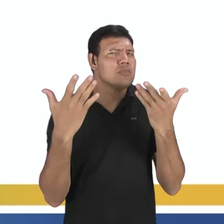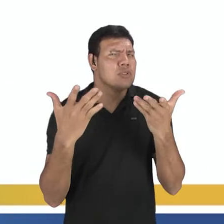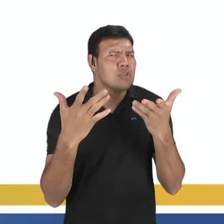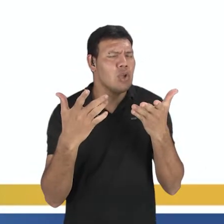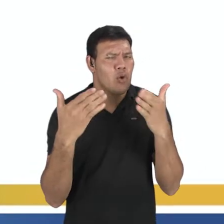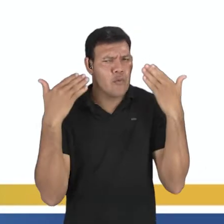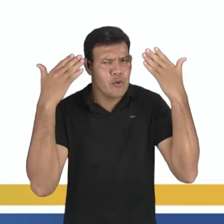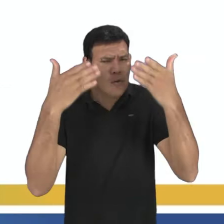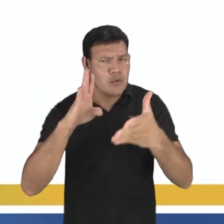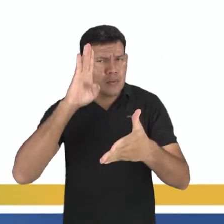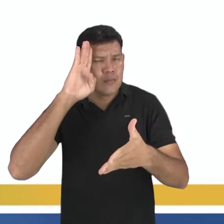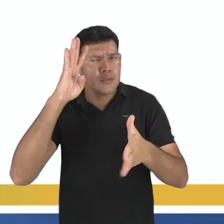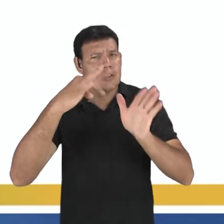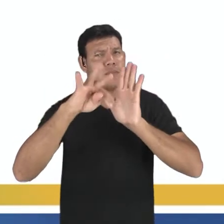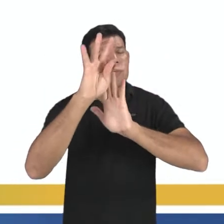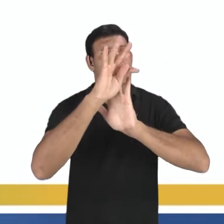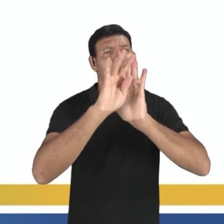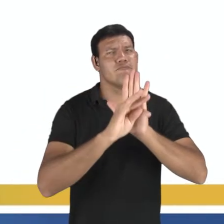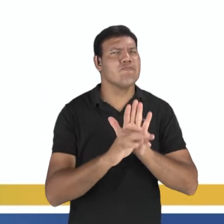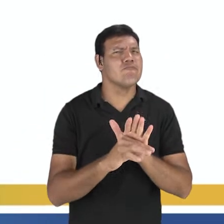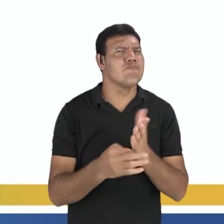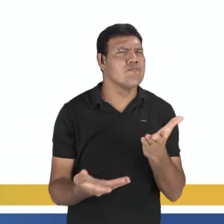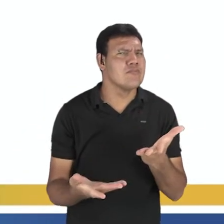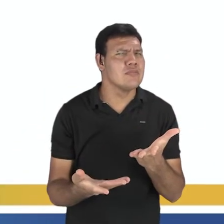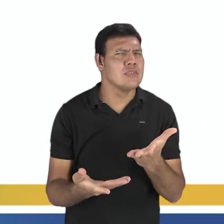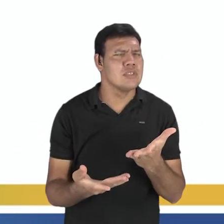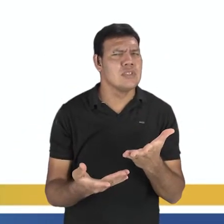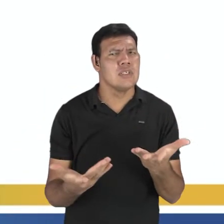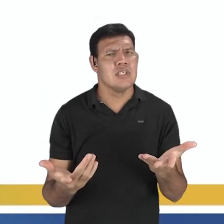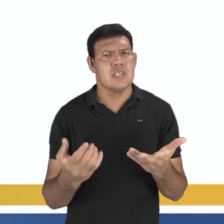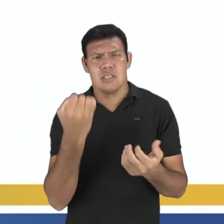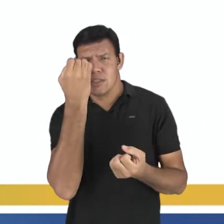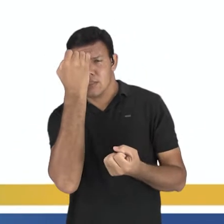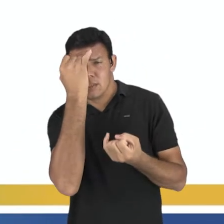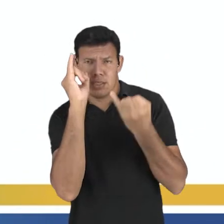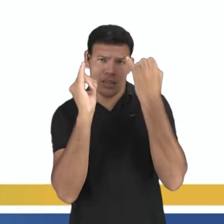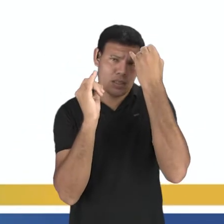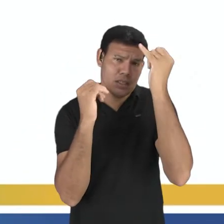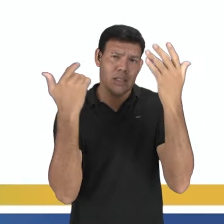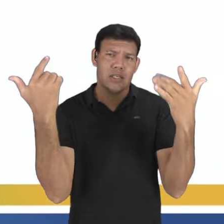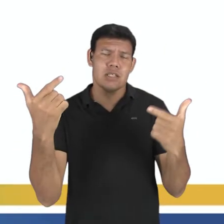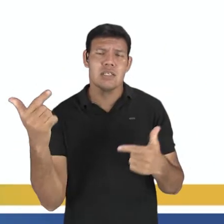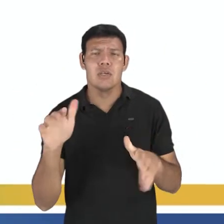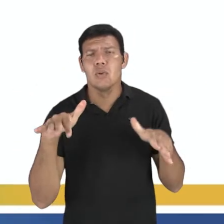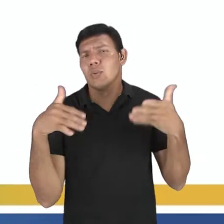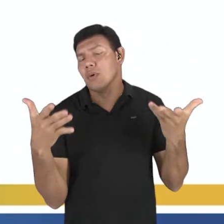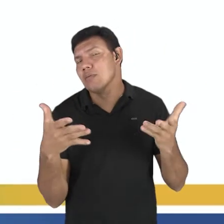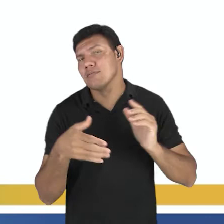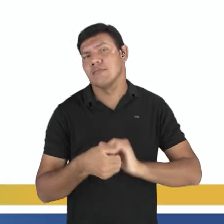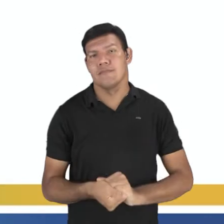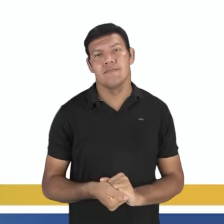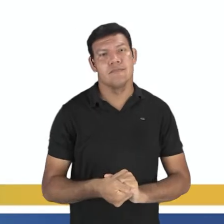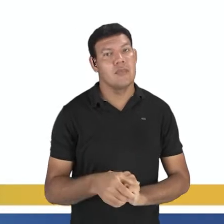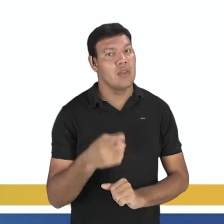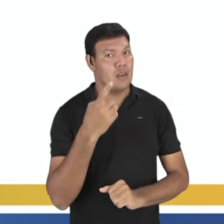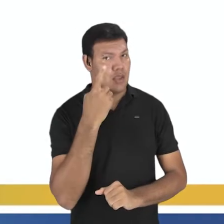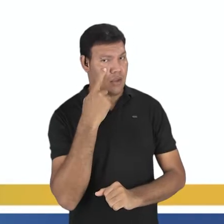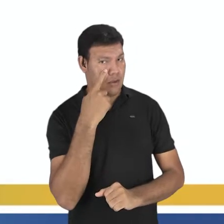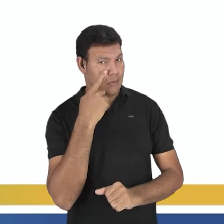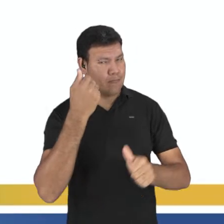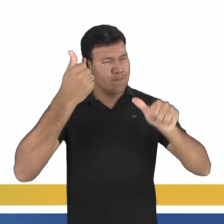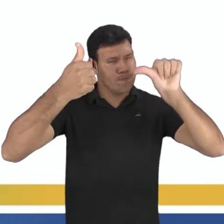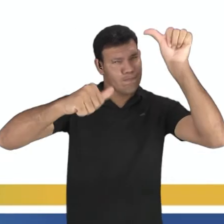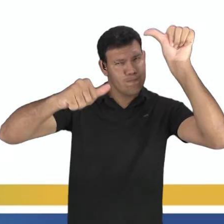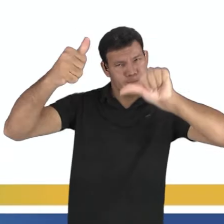Qual é a ideia central desse texto? E será quais são as ideias que nós chamamos de ideias secundárias? Agora vamos